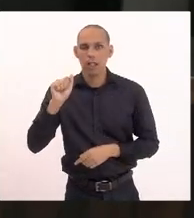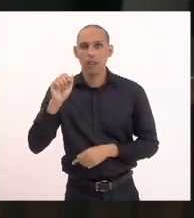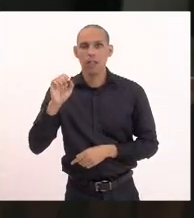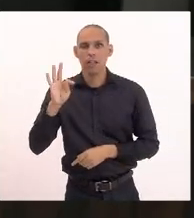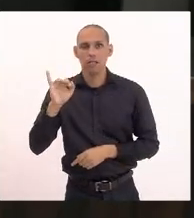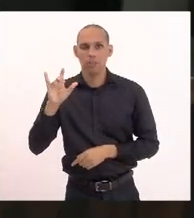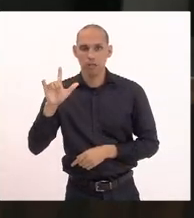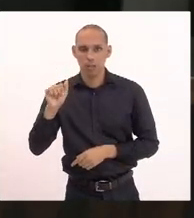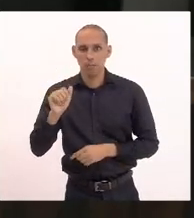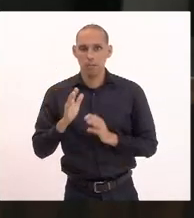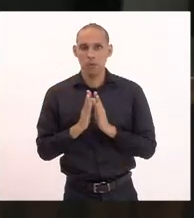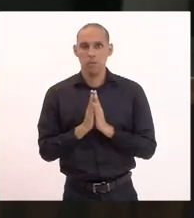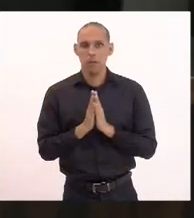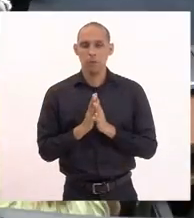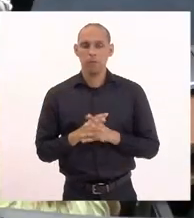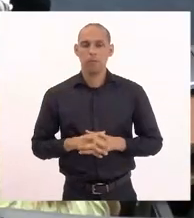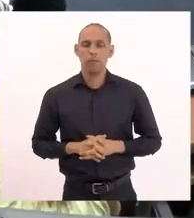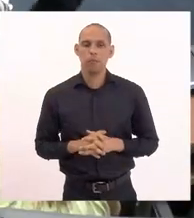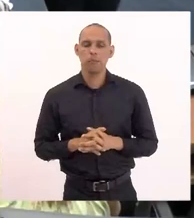favor.